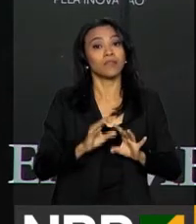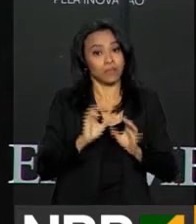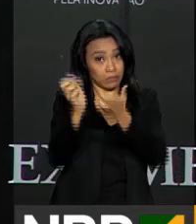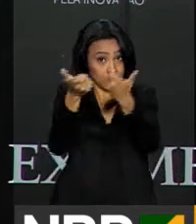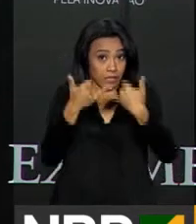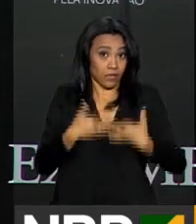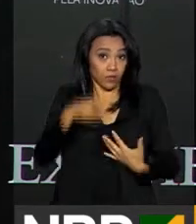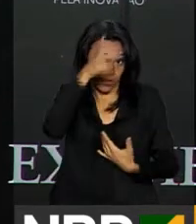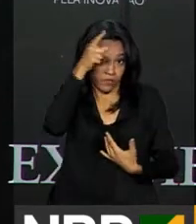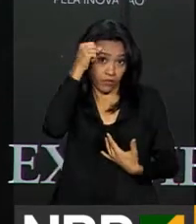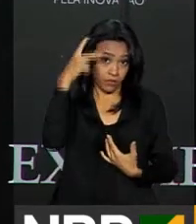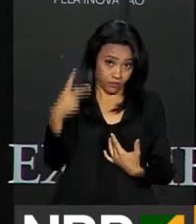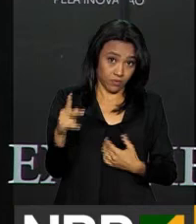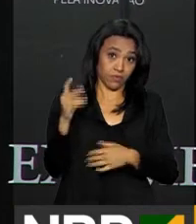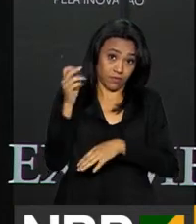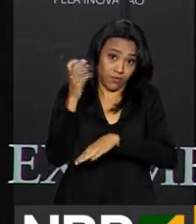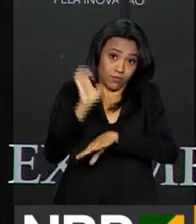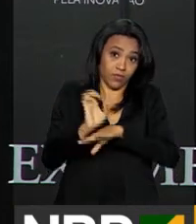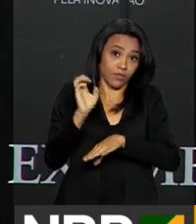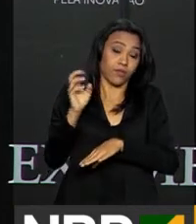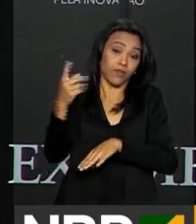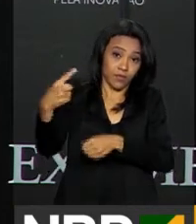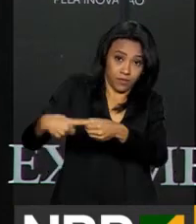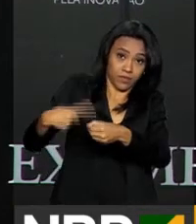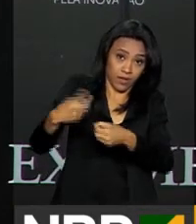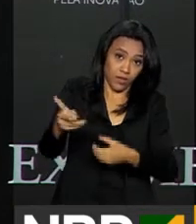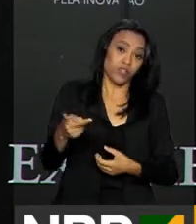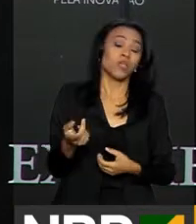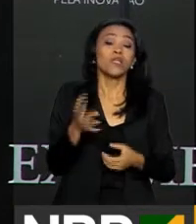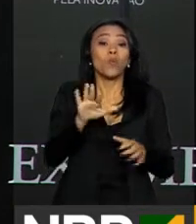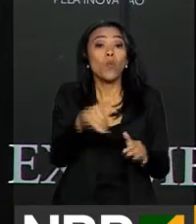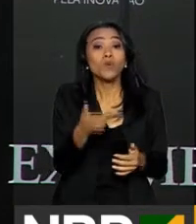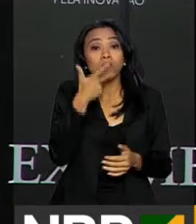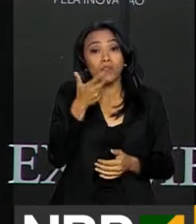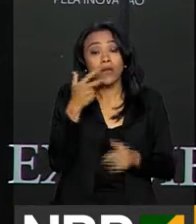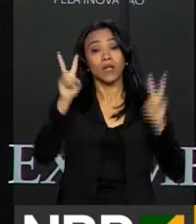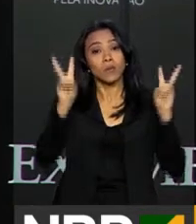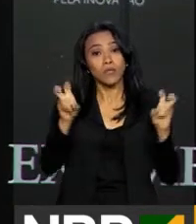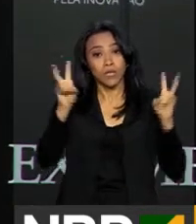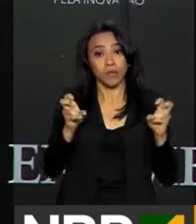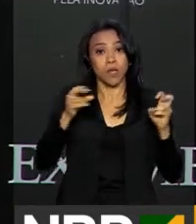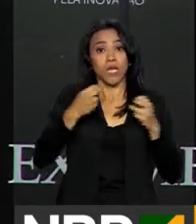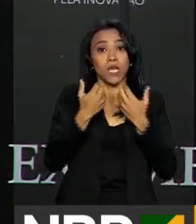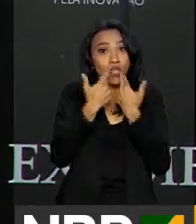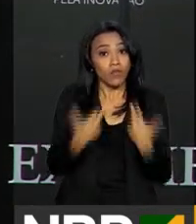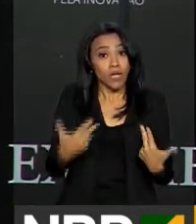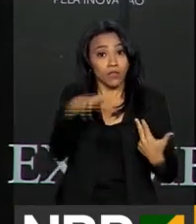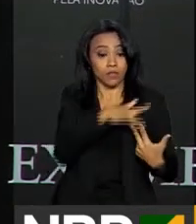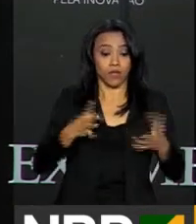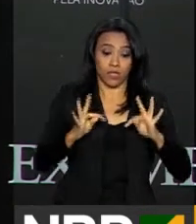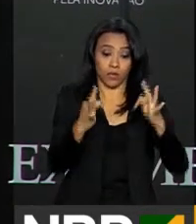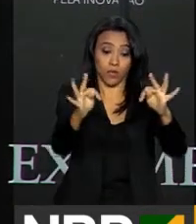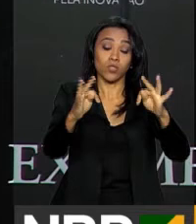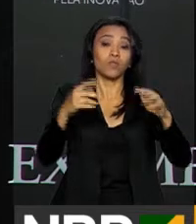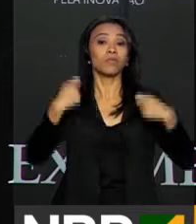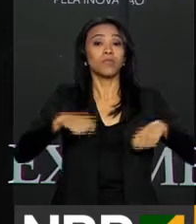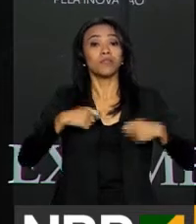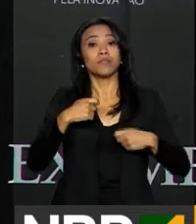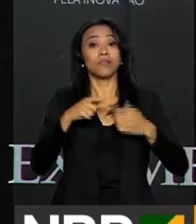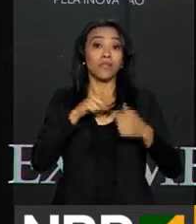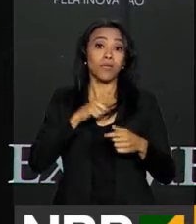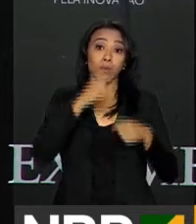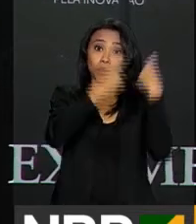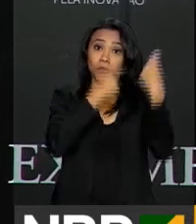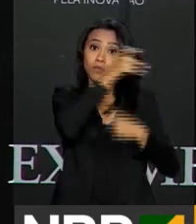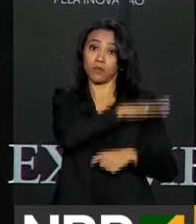é? Portanto, quando você fala em inovação tecnológica, você tem que ter necessariamente uma preocupação de natureza social, que já está